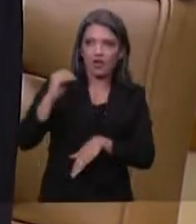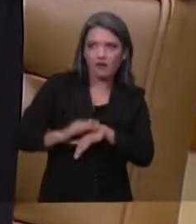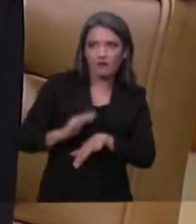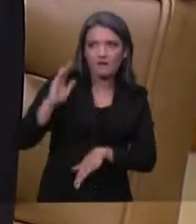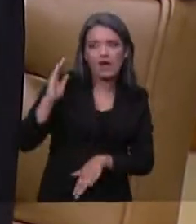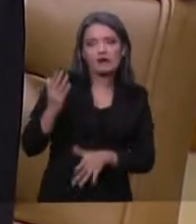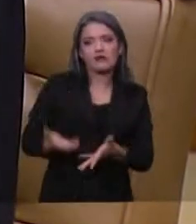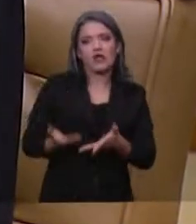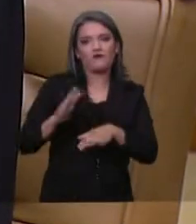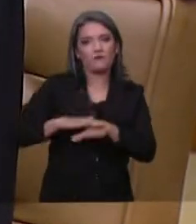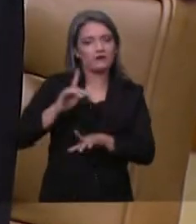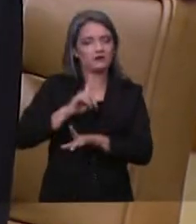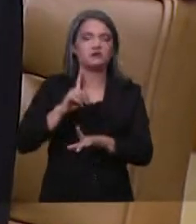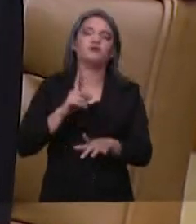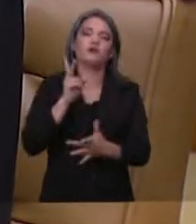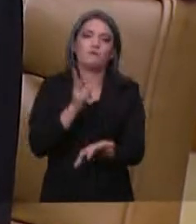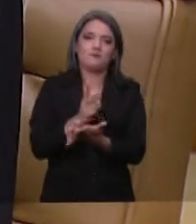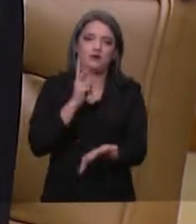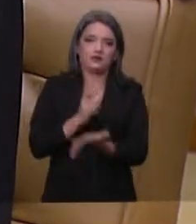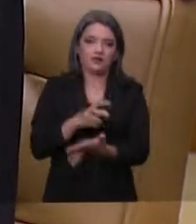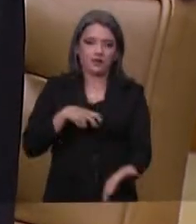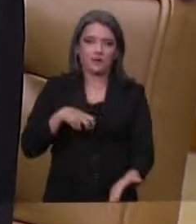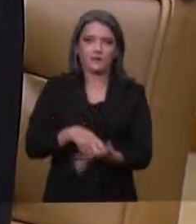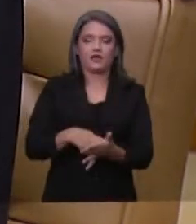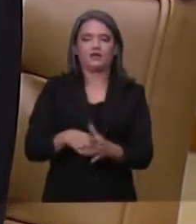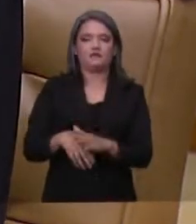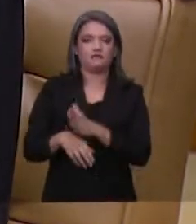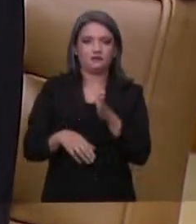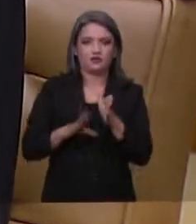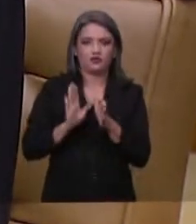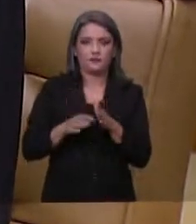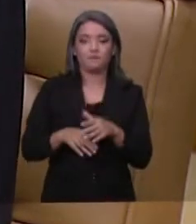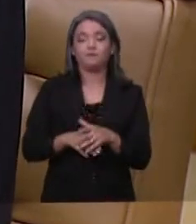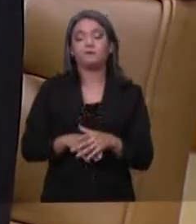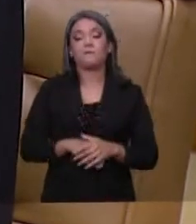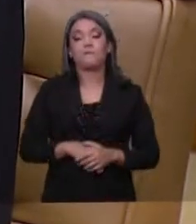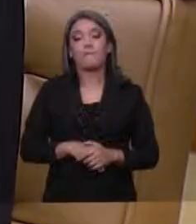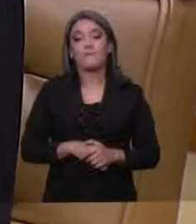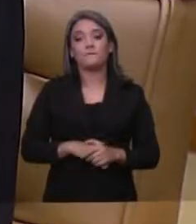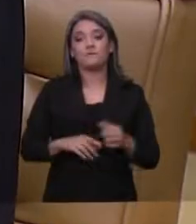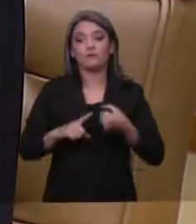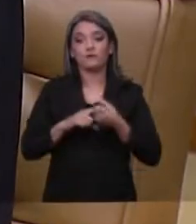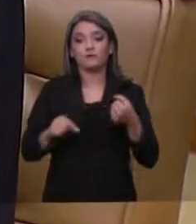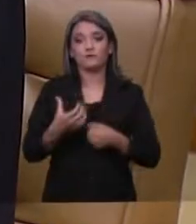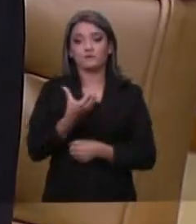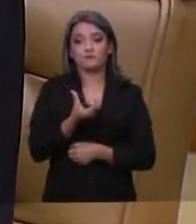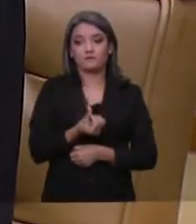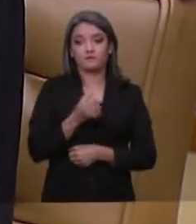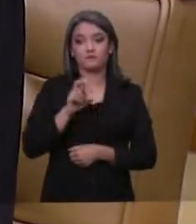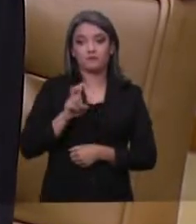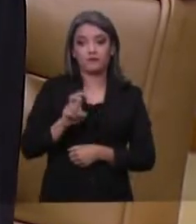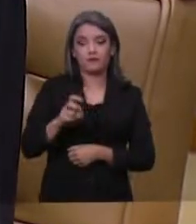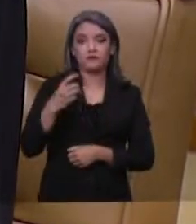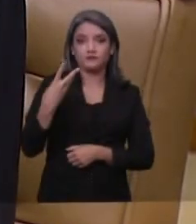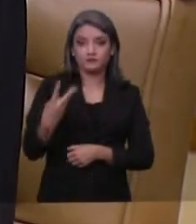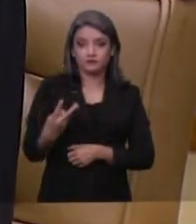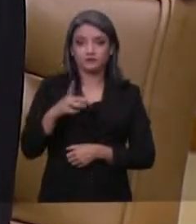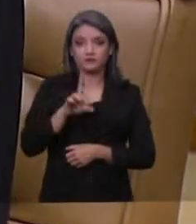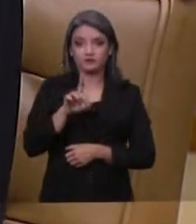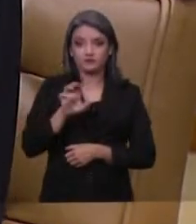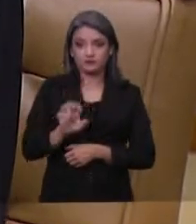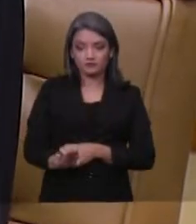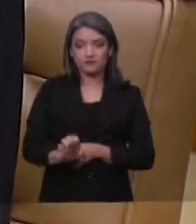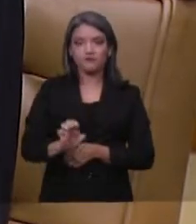qual mantenho a pena no patamar anteriormente fixado. Rejeito a aplicação dos artigos 65.3 D e E do Código